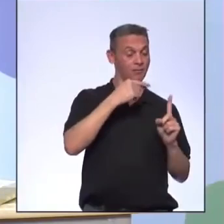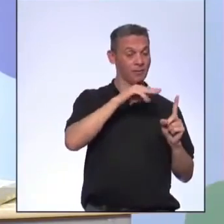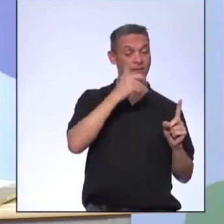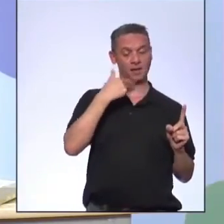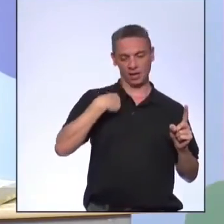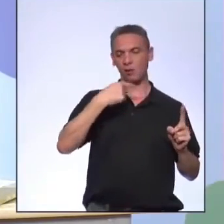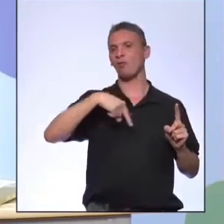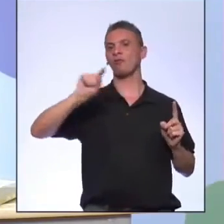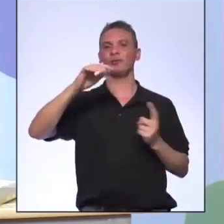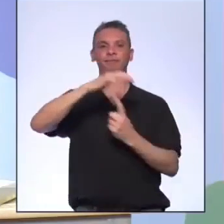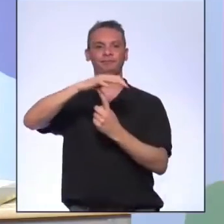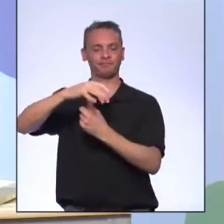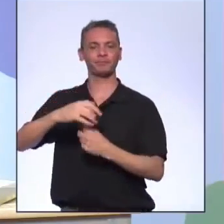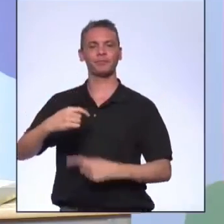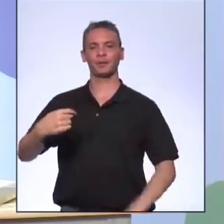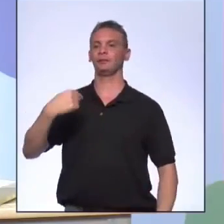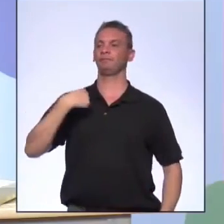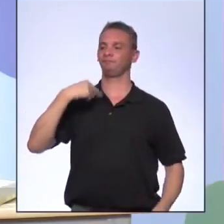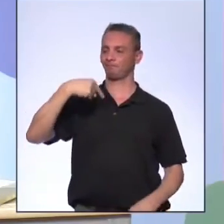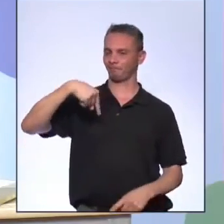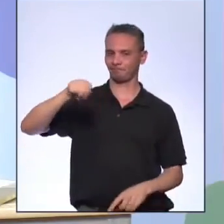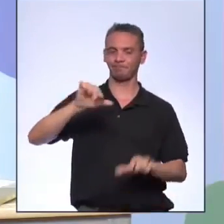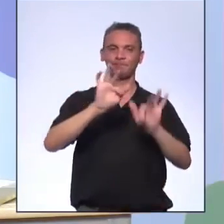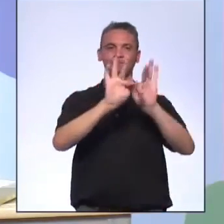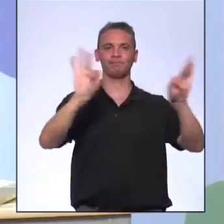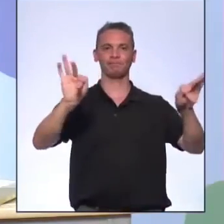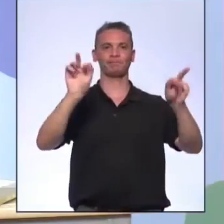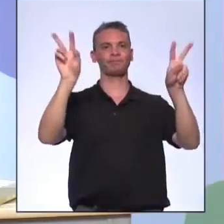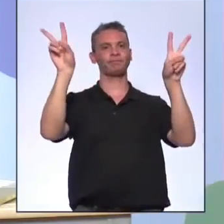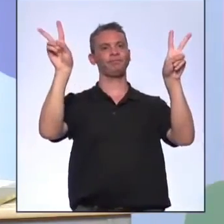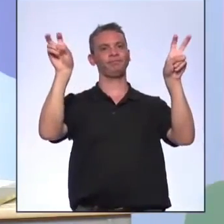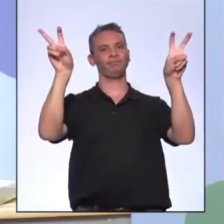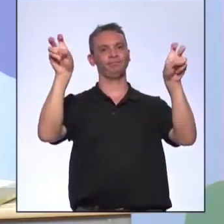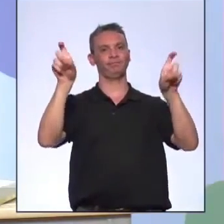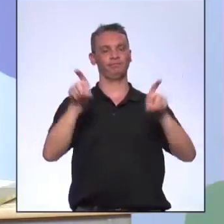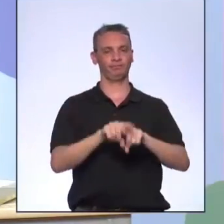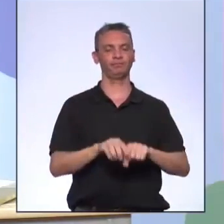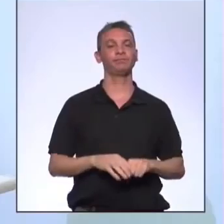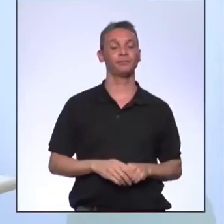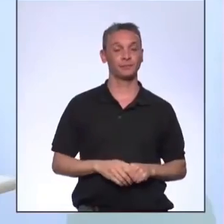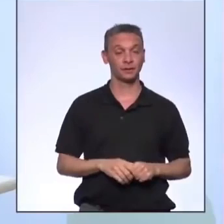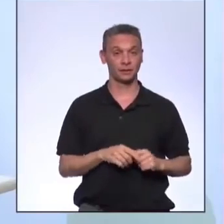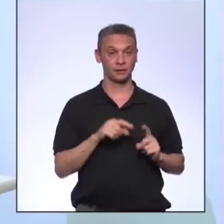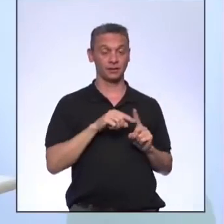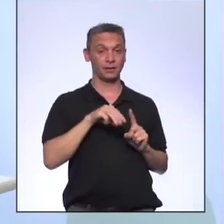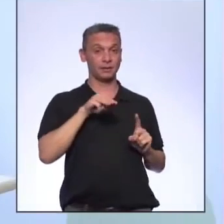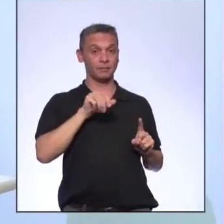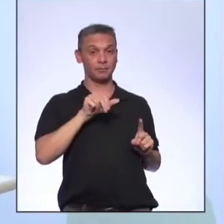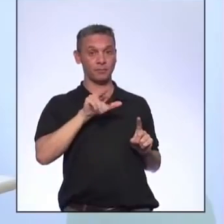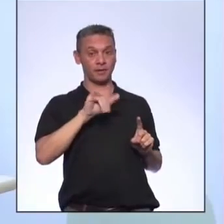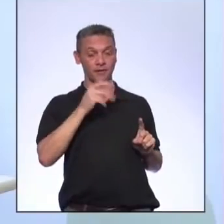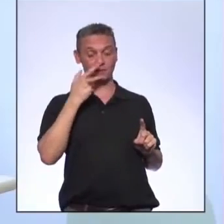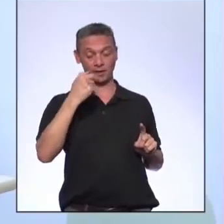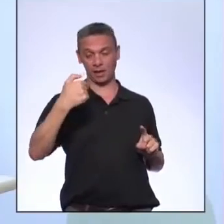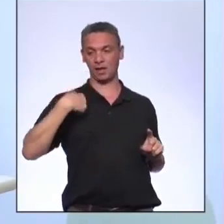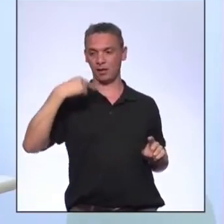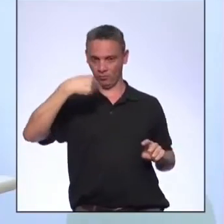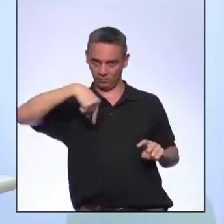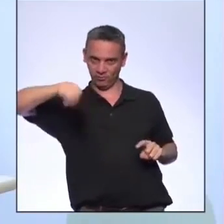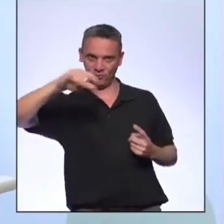em primeira pessoa, eu faço a fala e coloco entre aspas, Maria certo? disse, abre aspas, eu fui à feira, fecha aspas.